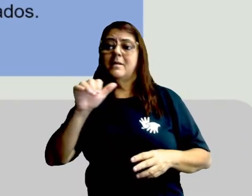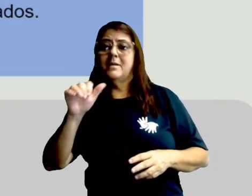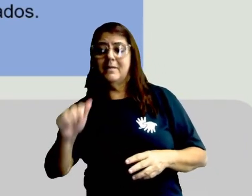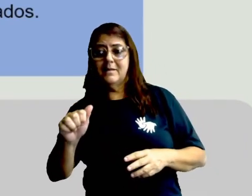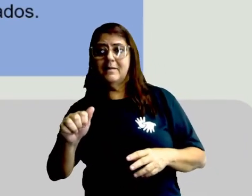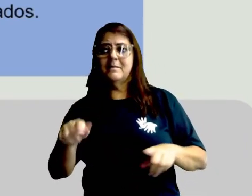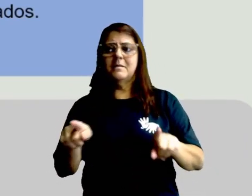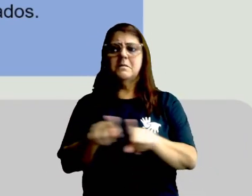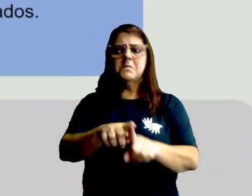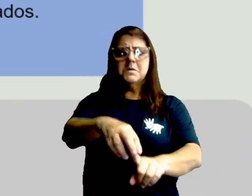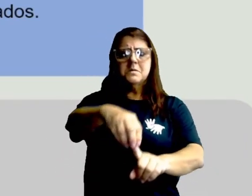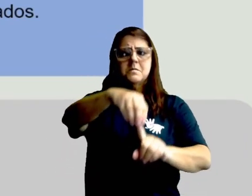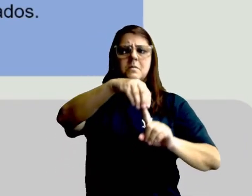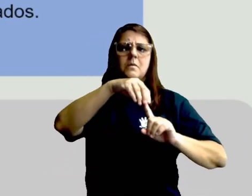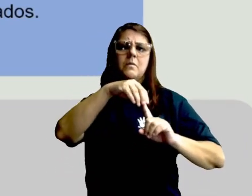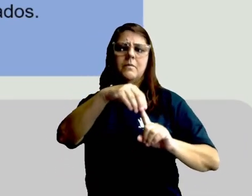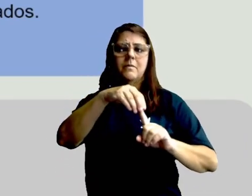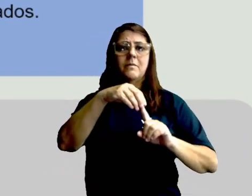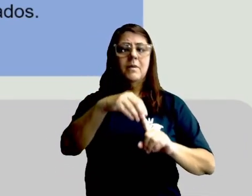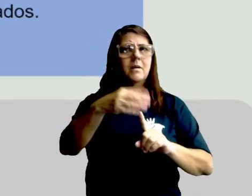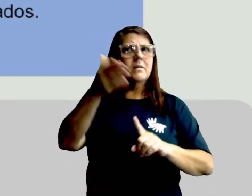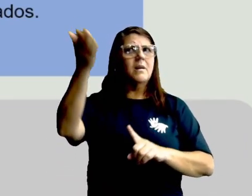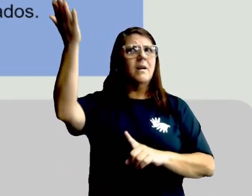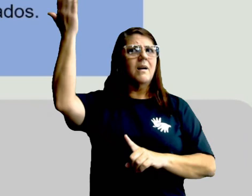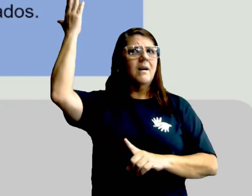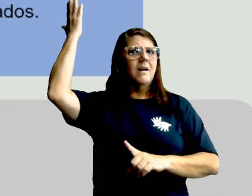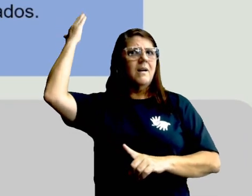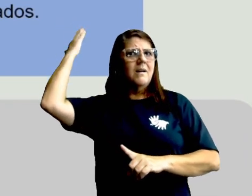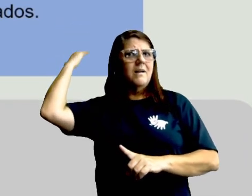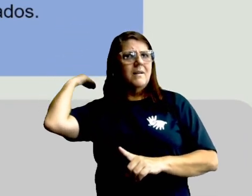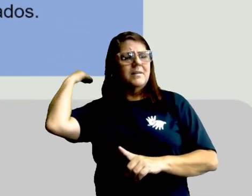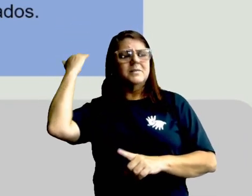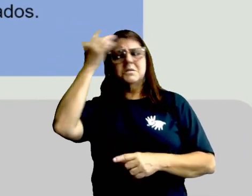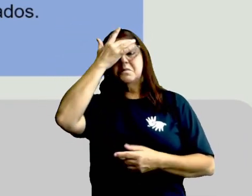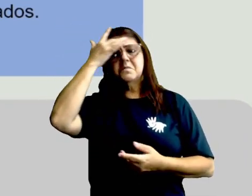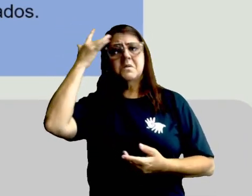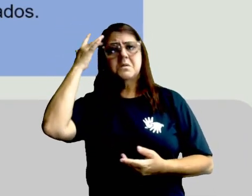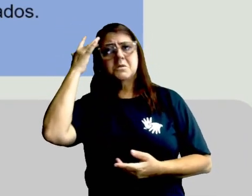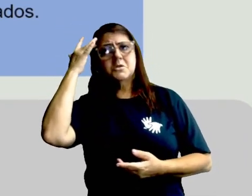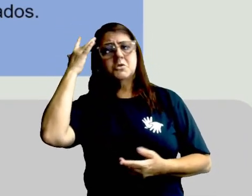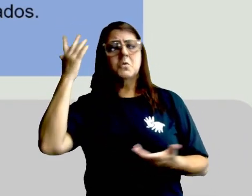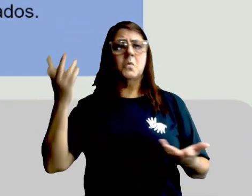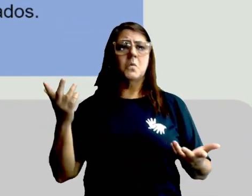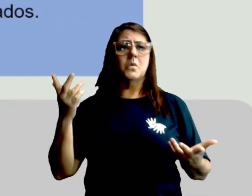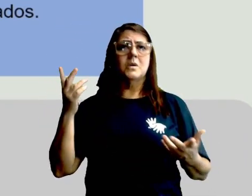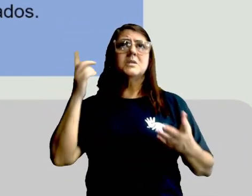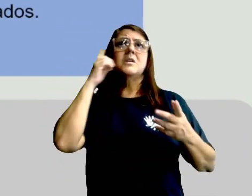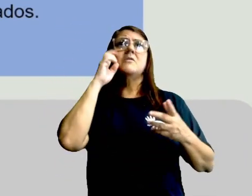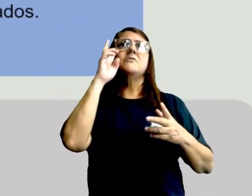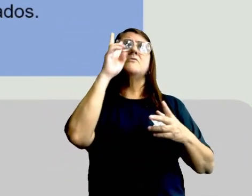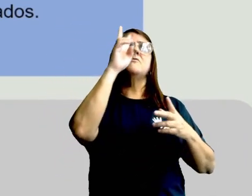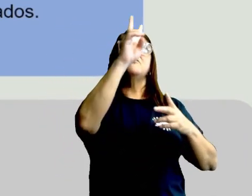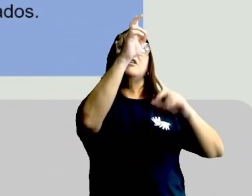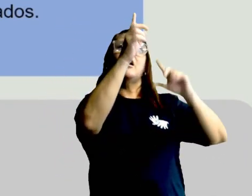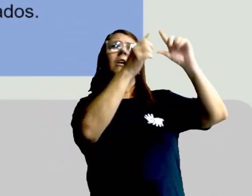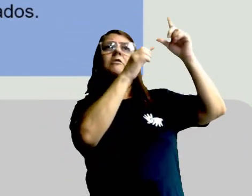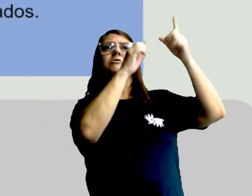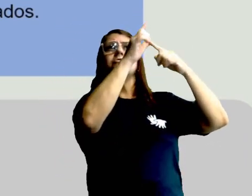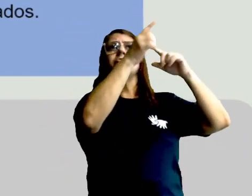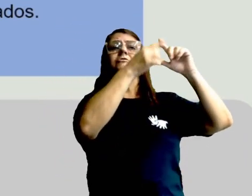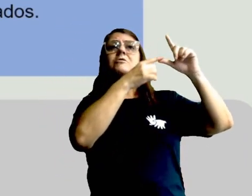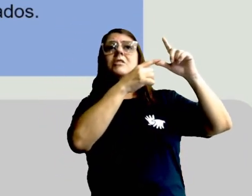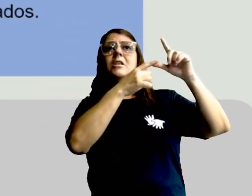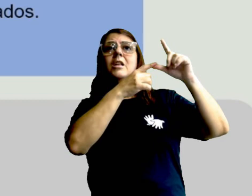constelações, principalmente, né? Naquela época, nos povos antigos, eles se guiavam, né? Se